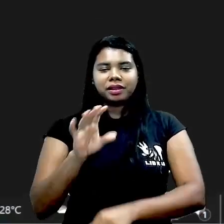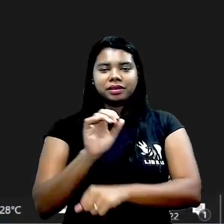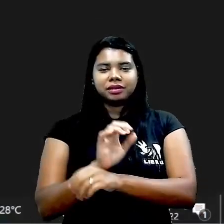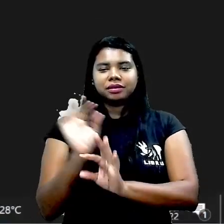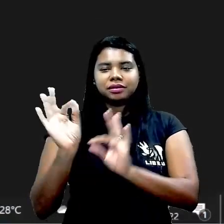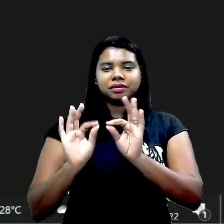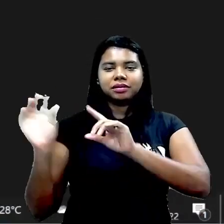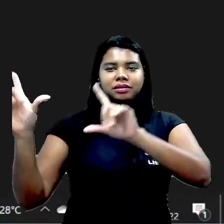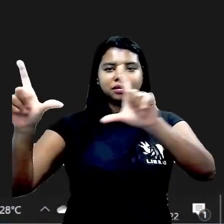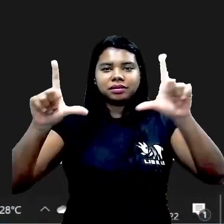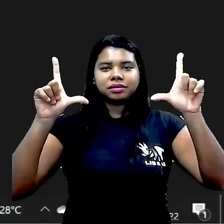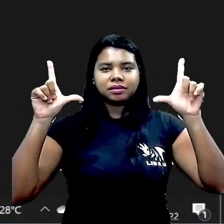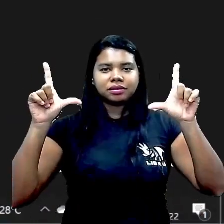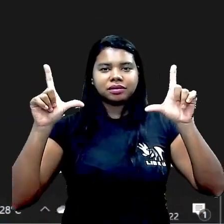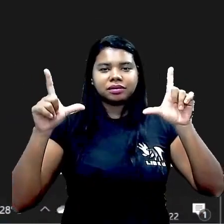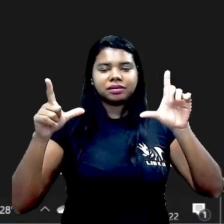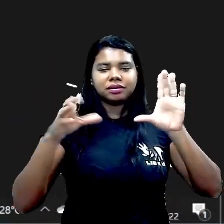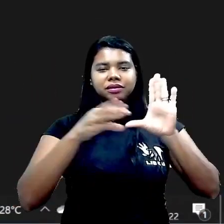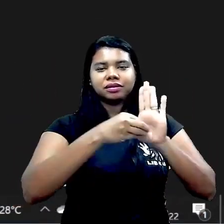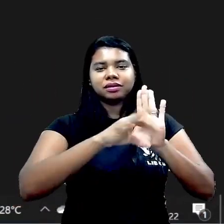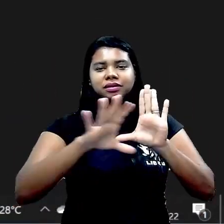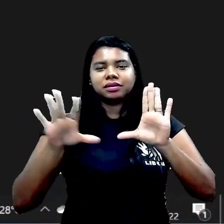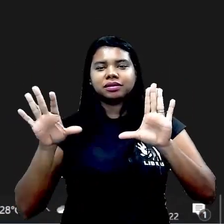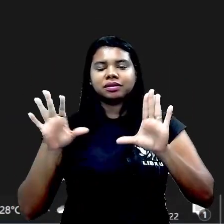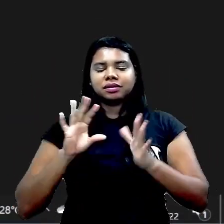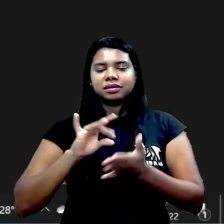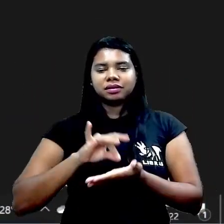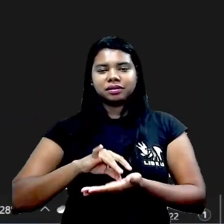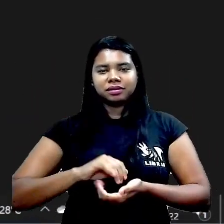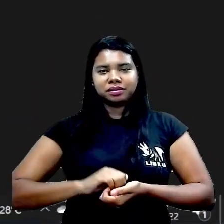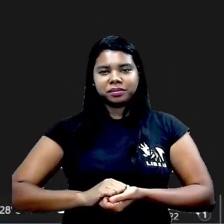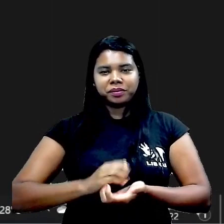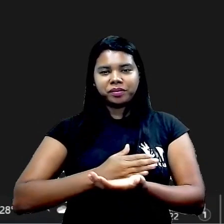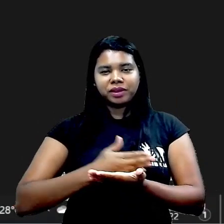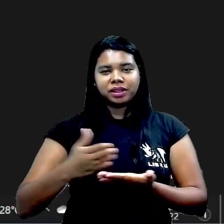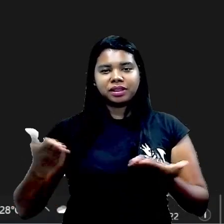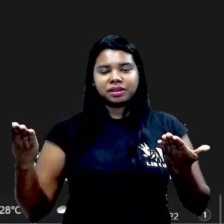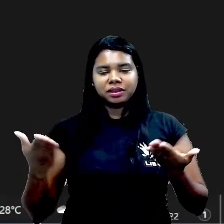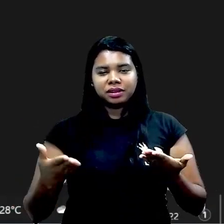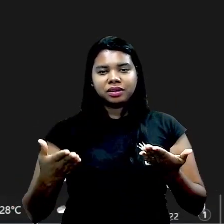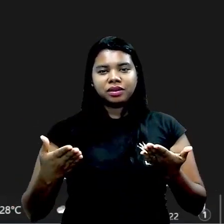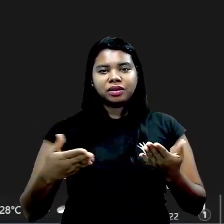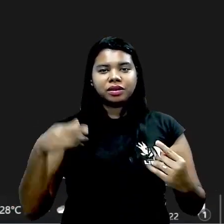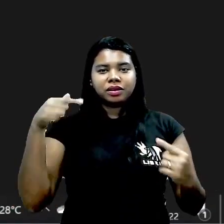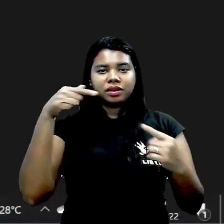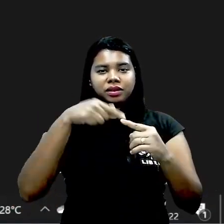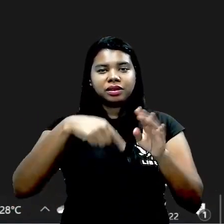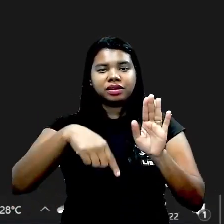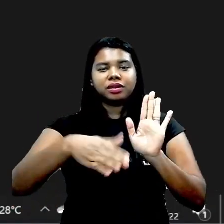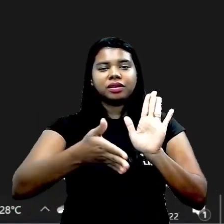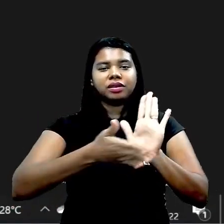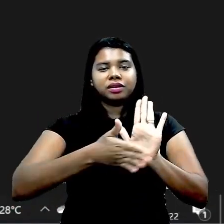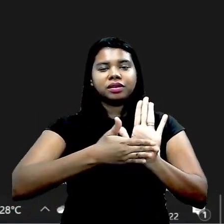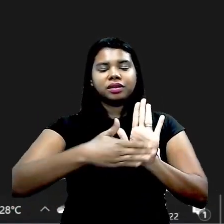minha tela ser compartilhada, ok? Pronto, aqui eu vou iniciar um projeto, tá? Esse projeto aqui está